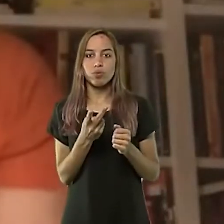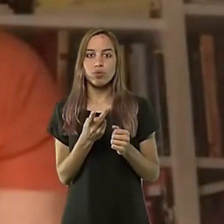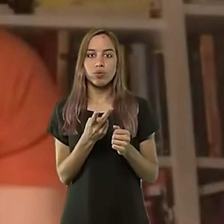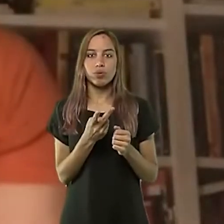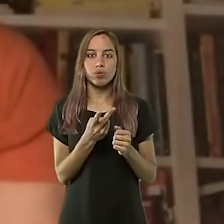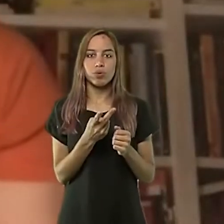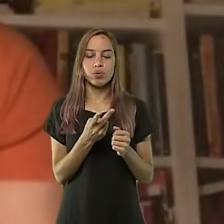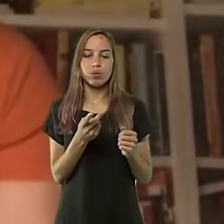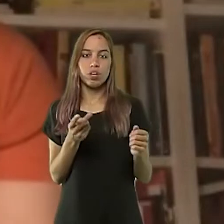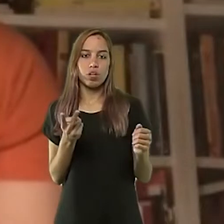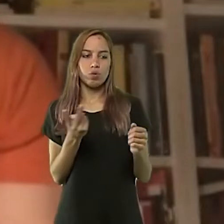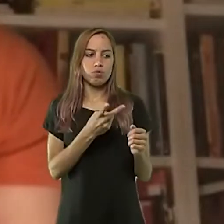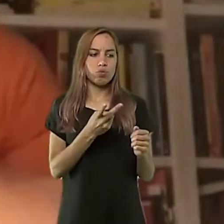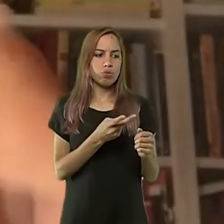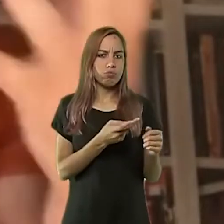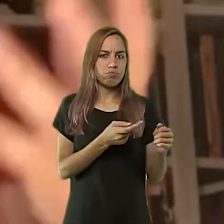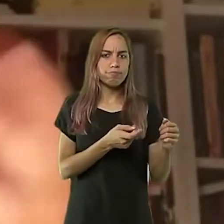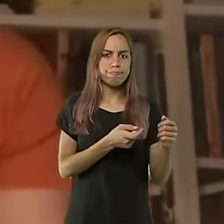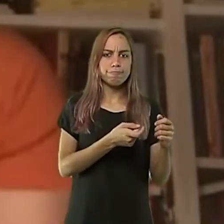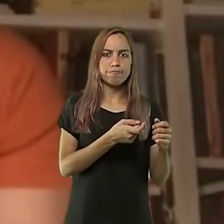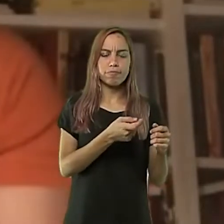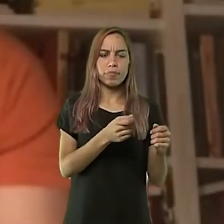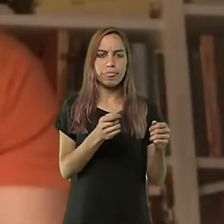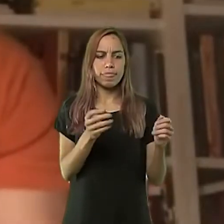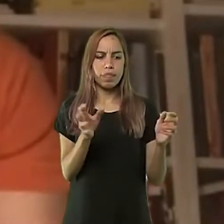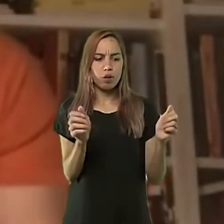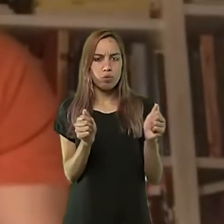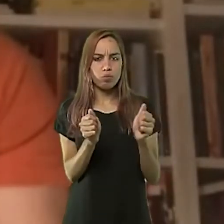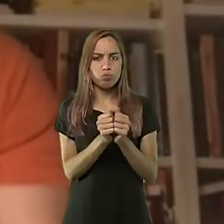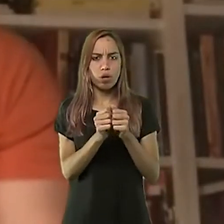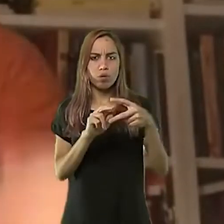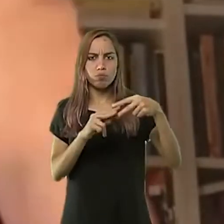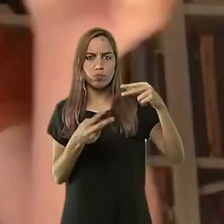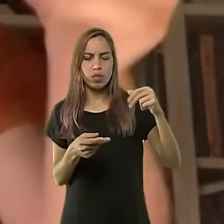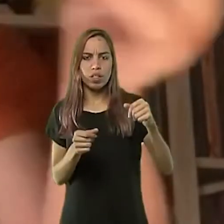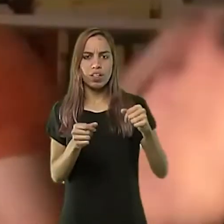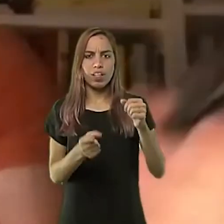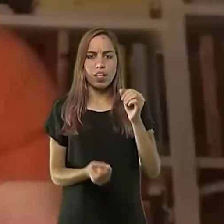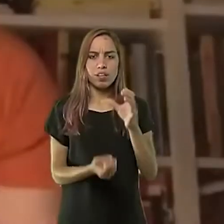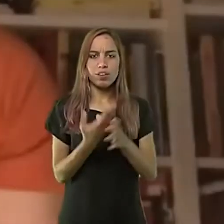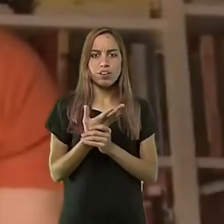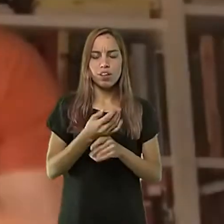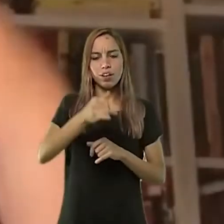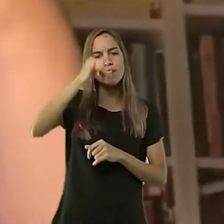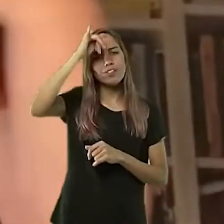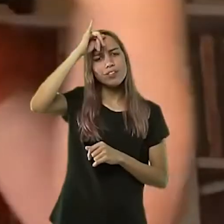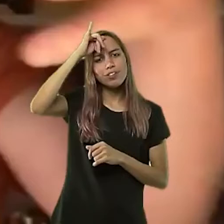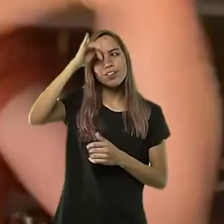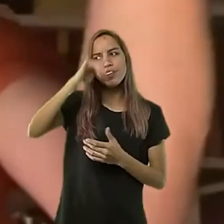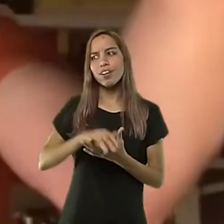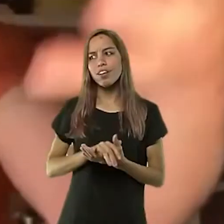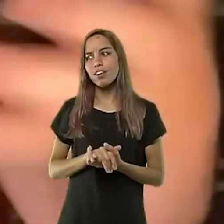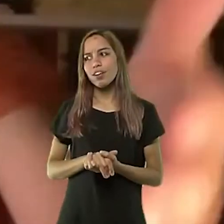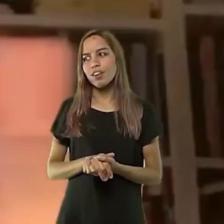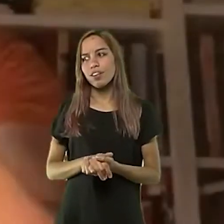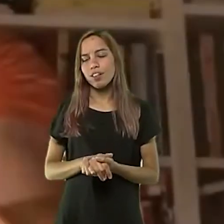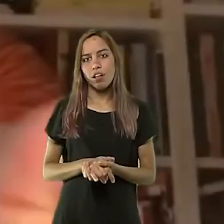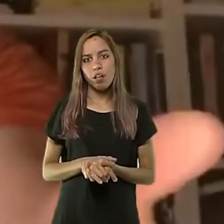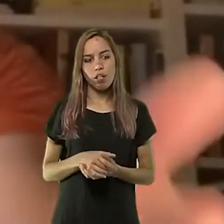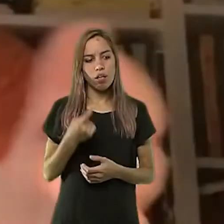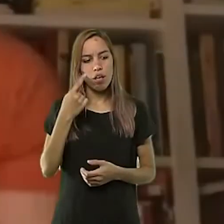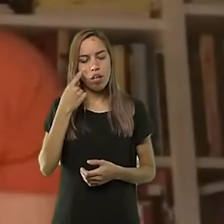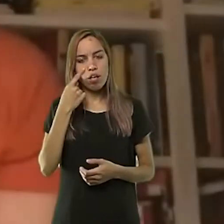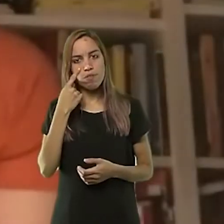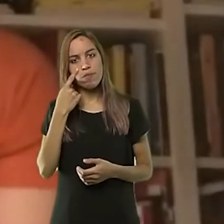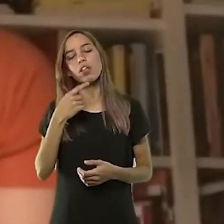entrelaçados num só. E portanto cria-se então um unicórnio. E também podem ver várias fotografias destes unicórnios criados então nos